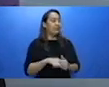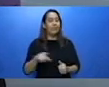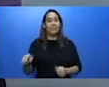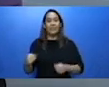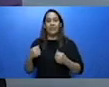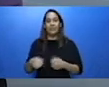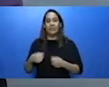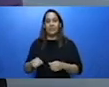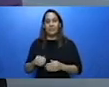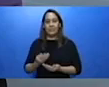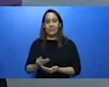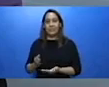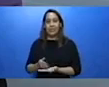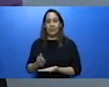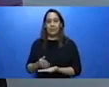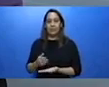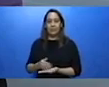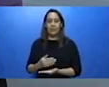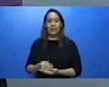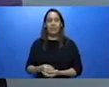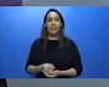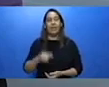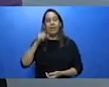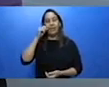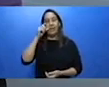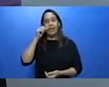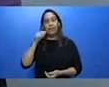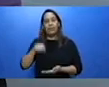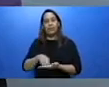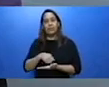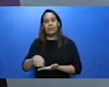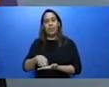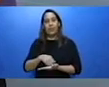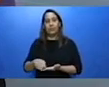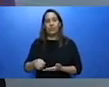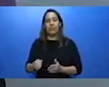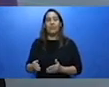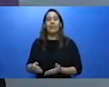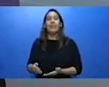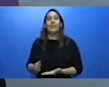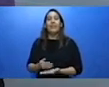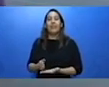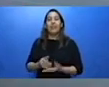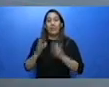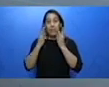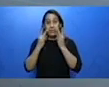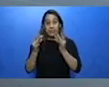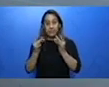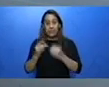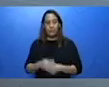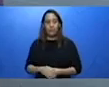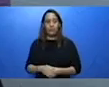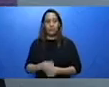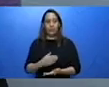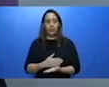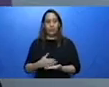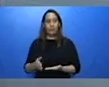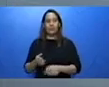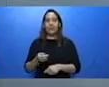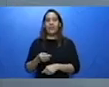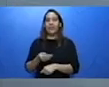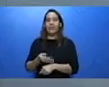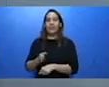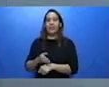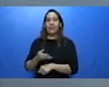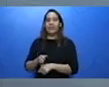na página 35, lápis, borracha, caderno e sua atenção. Para começarmos bem,